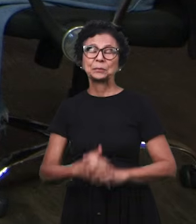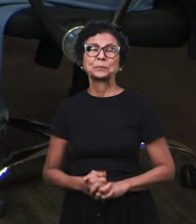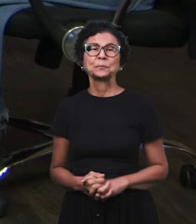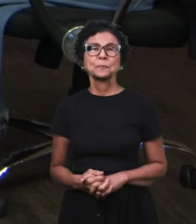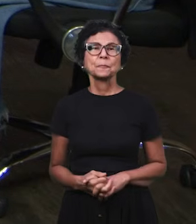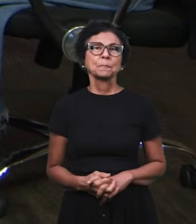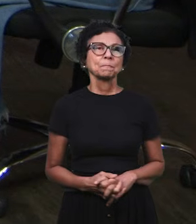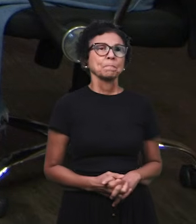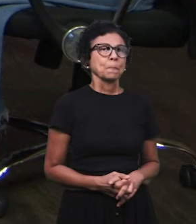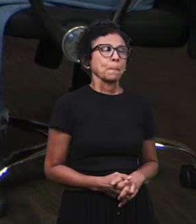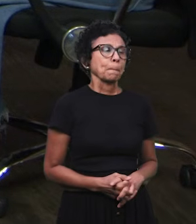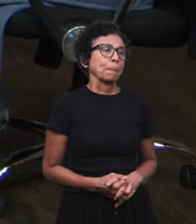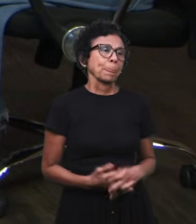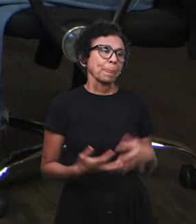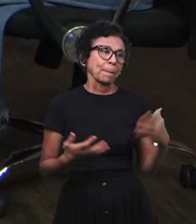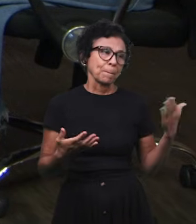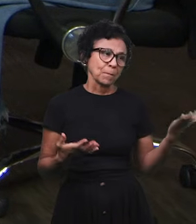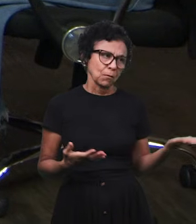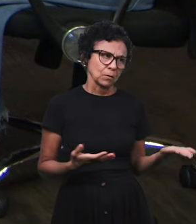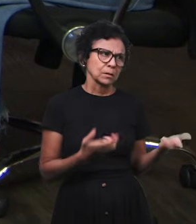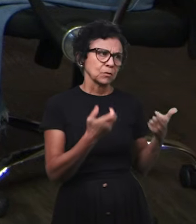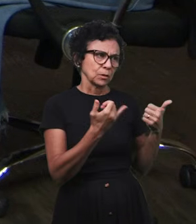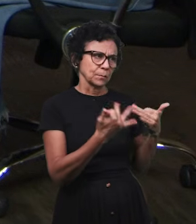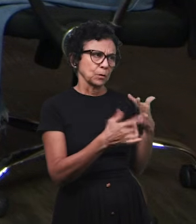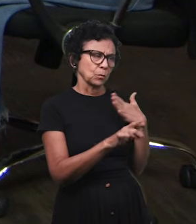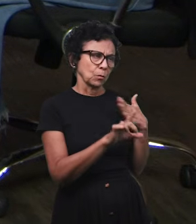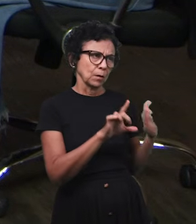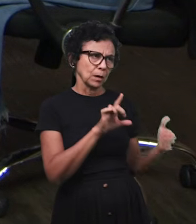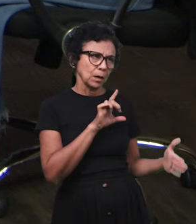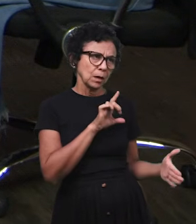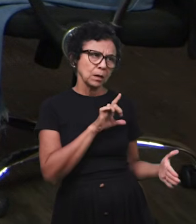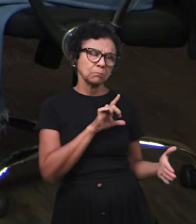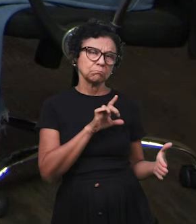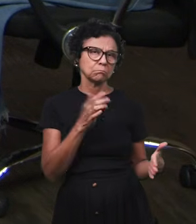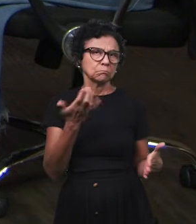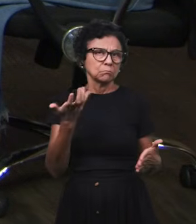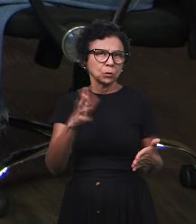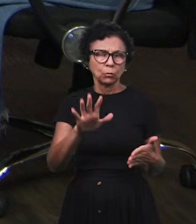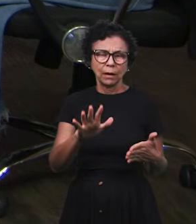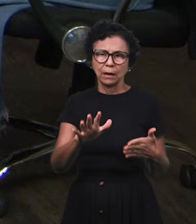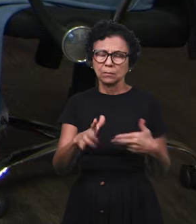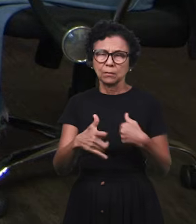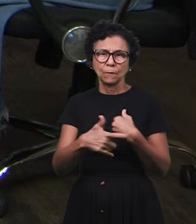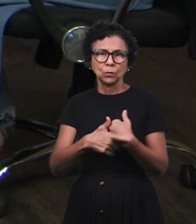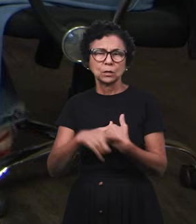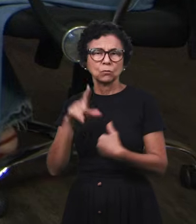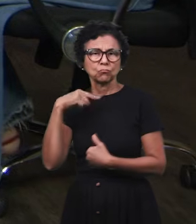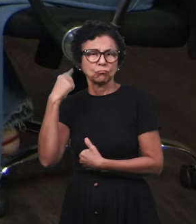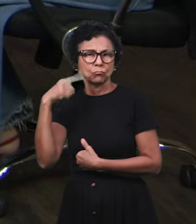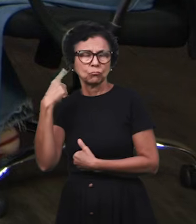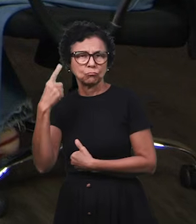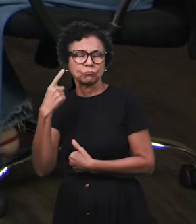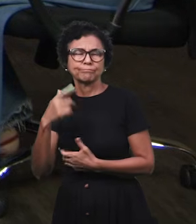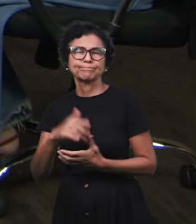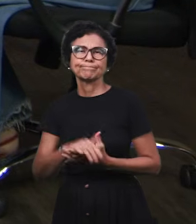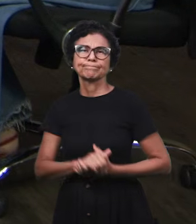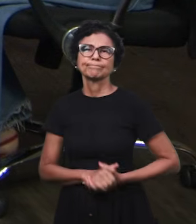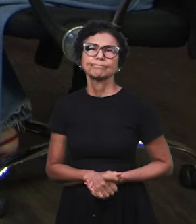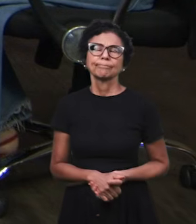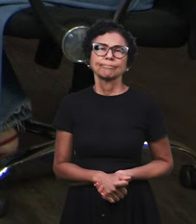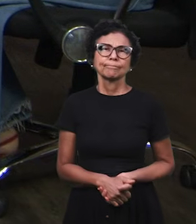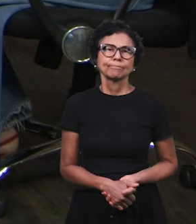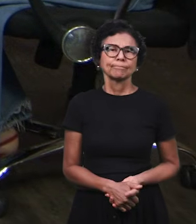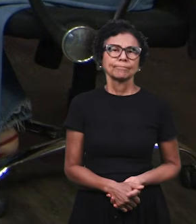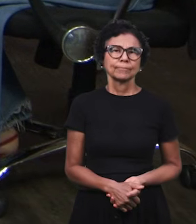quais os caminhos que devem ser seguidos? Bom, o senhor sem querer introduziu, né, essa pergunta. E